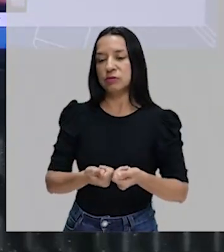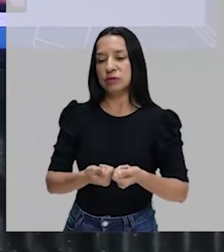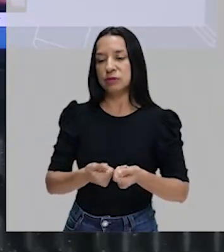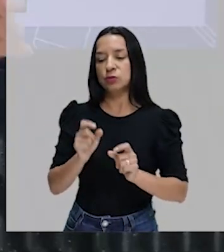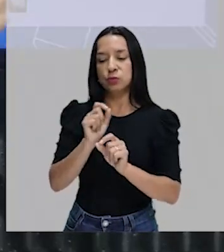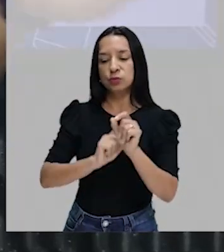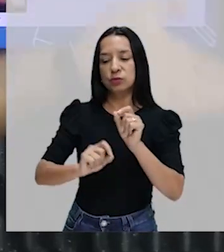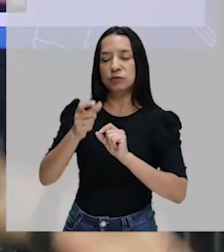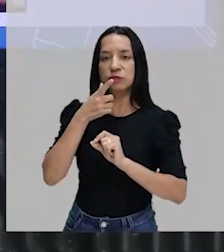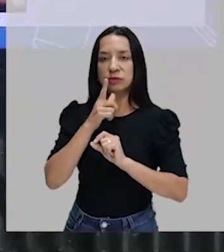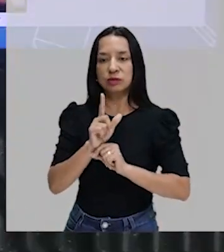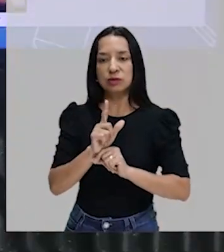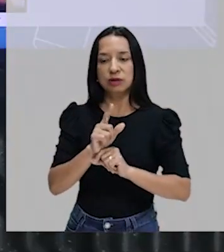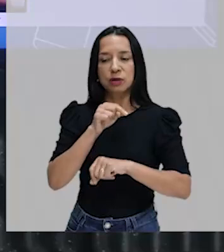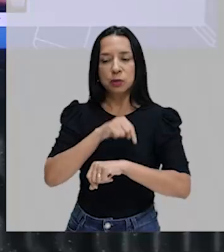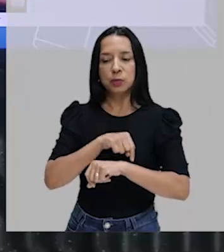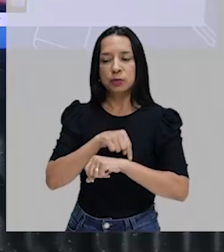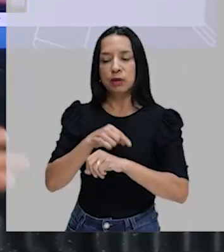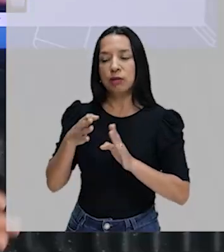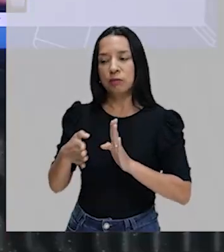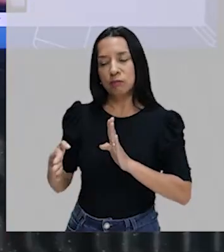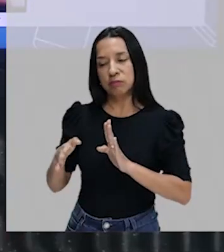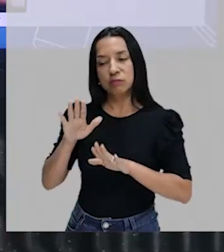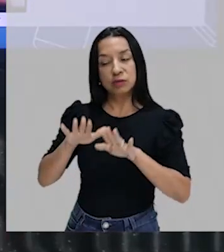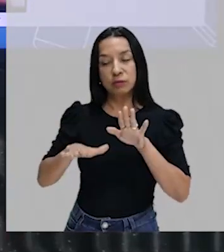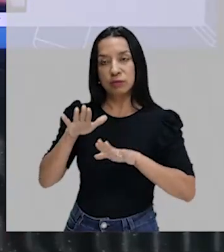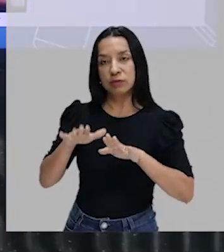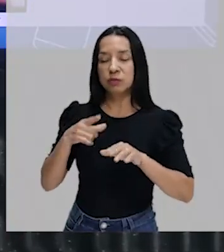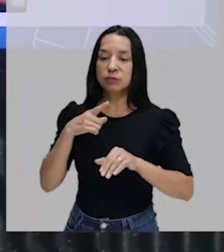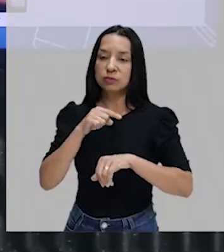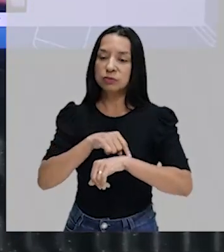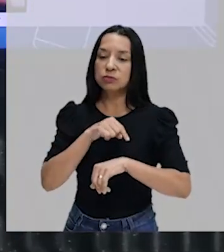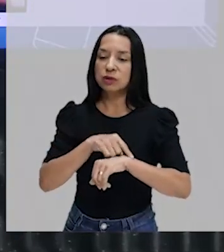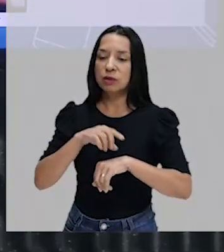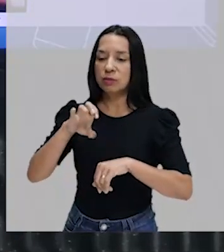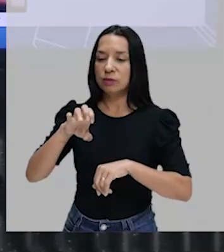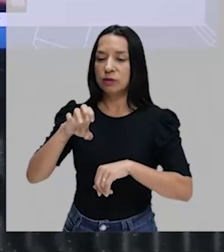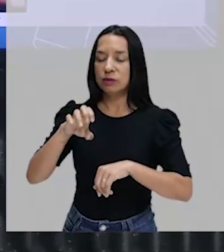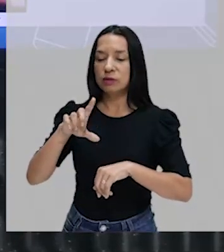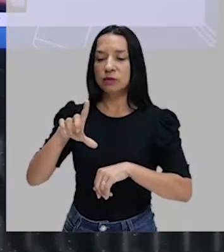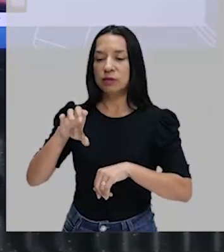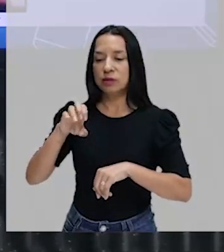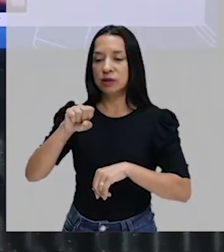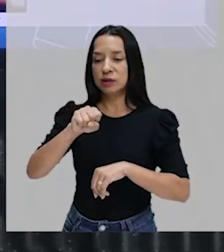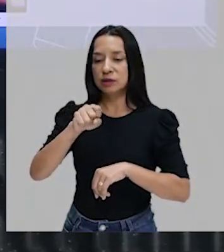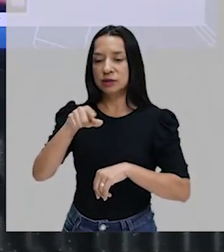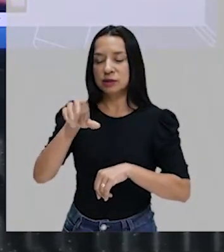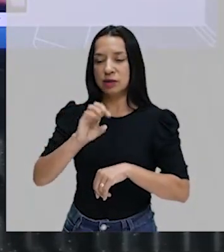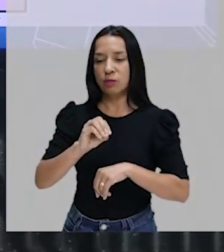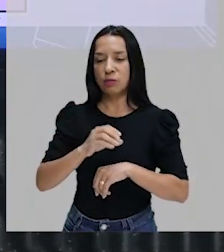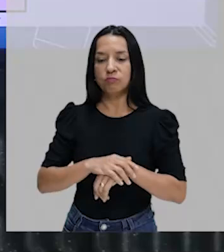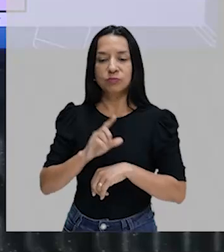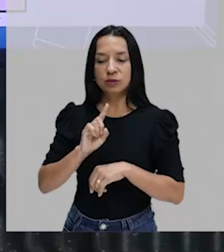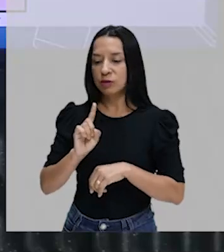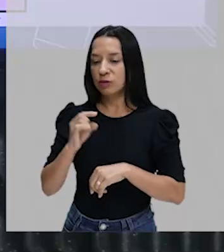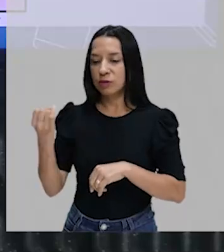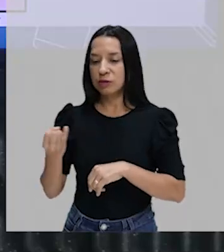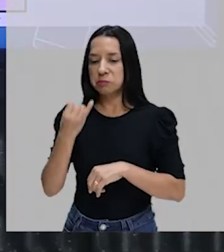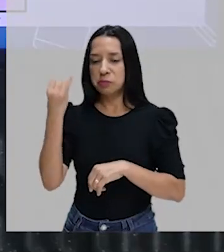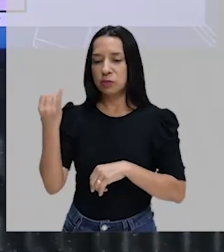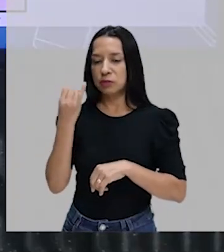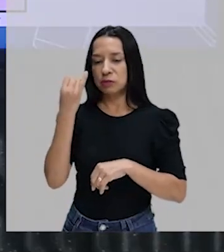perda do que foi ganho em determinado período, dependendo do período da lesão. Então, não é interessante um atleta se